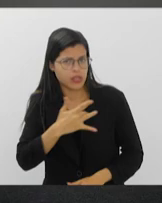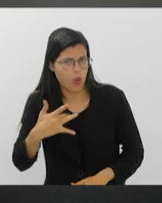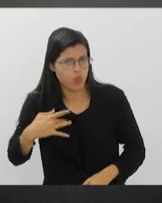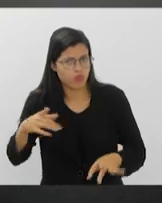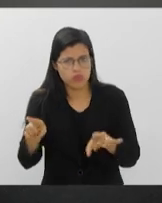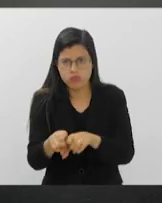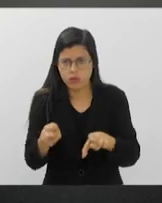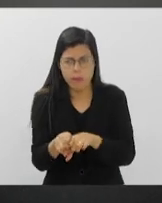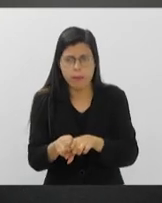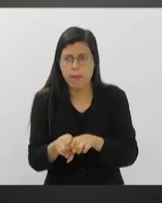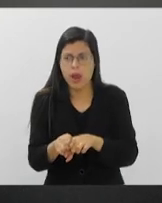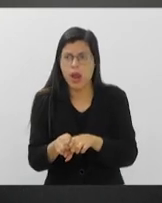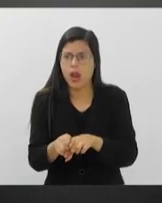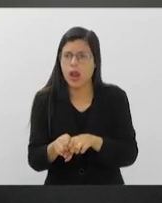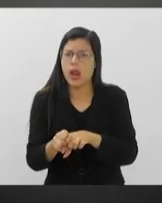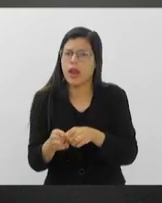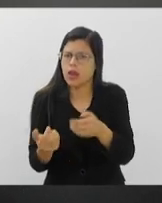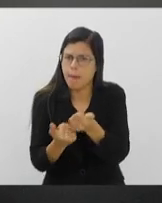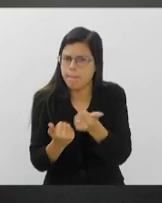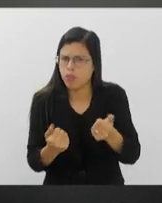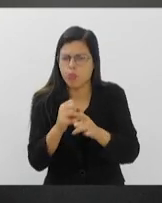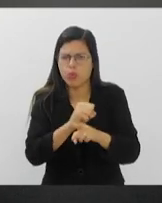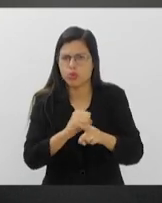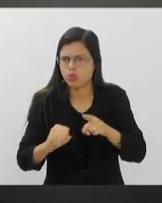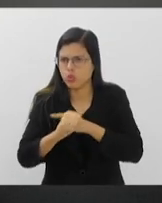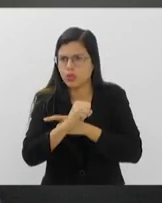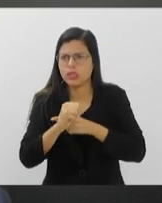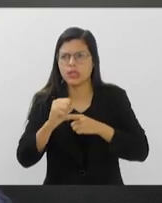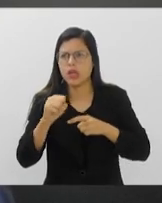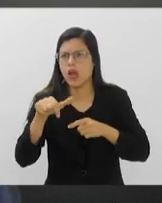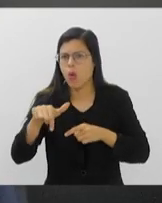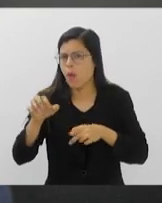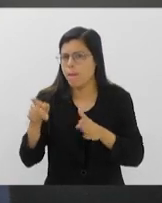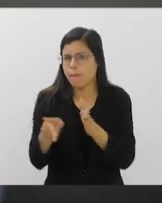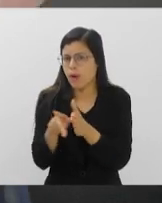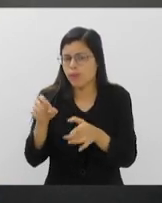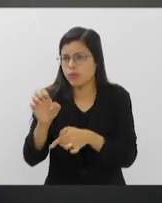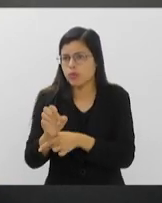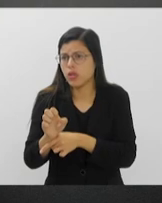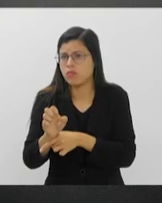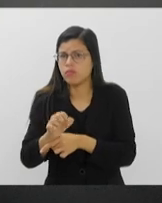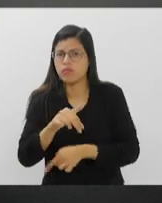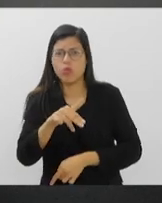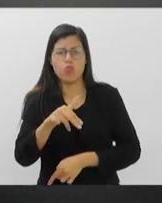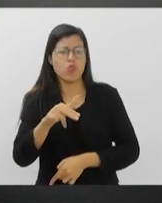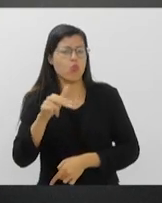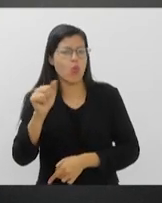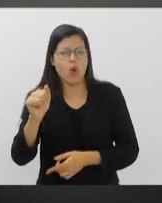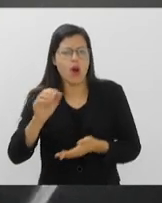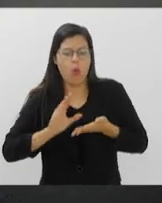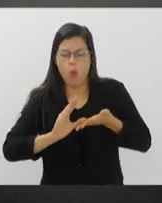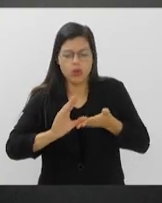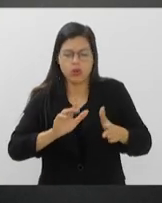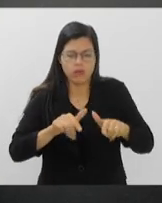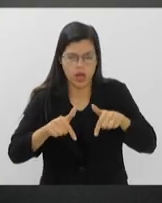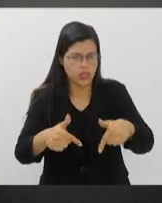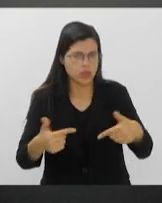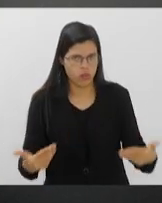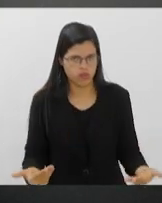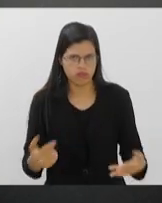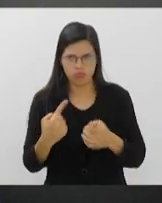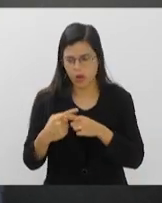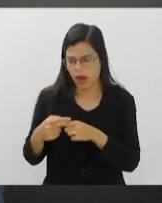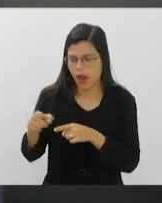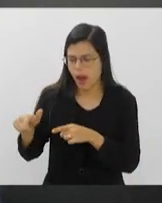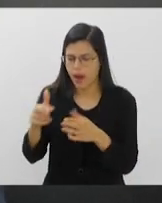Censo etc etc Assistência Social estado lado Censo etc etc ou seja então nunca o conselho vai ter que fazer nada porque tudo estado lado senso